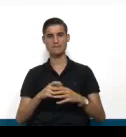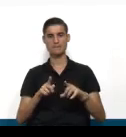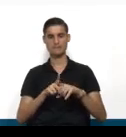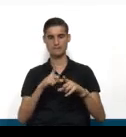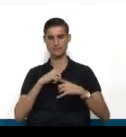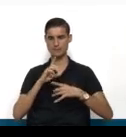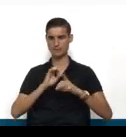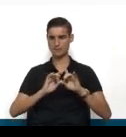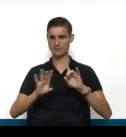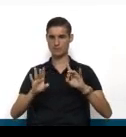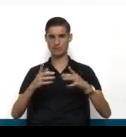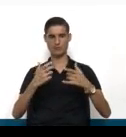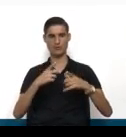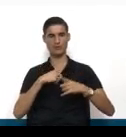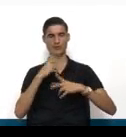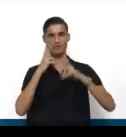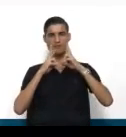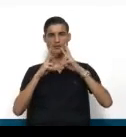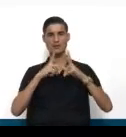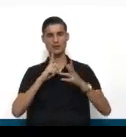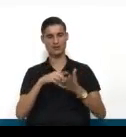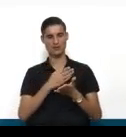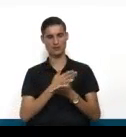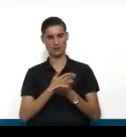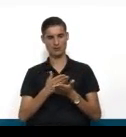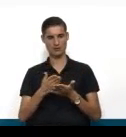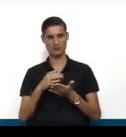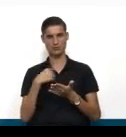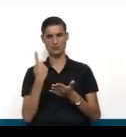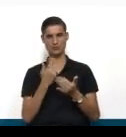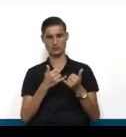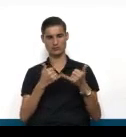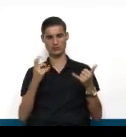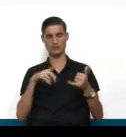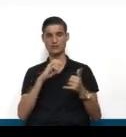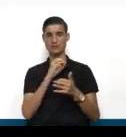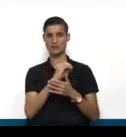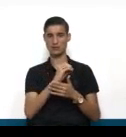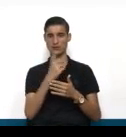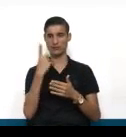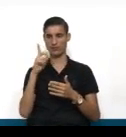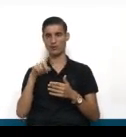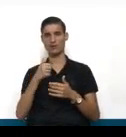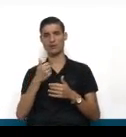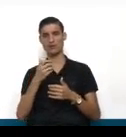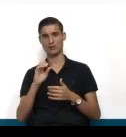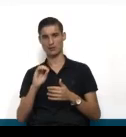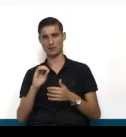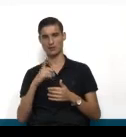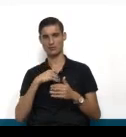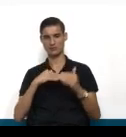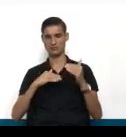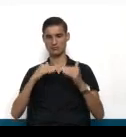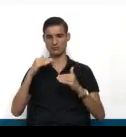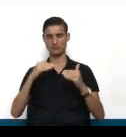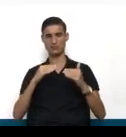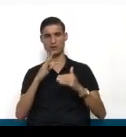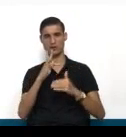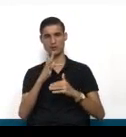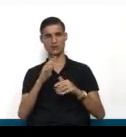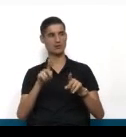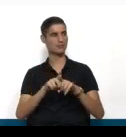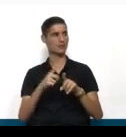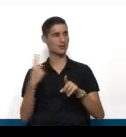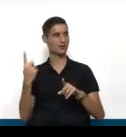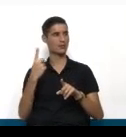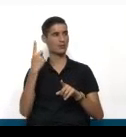as extremidades, considerando que o início da minha corda é 0 e o final é 10, nesse instante t, e a altura